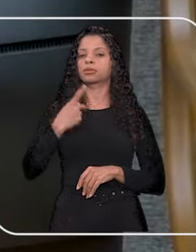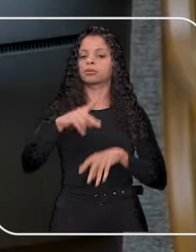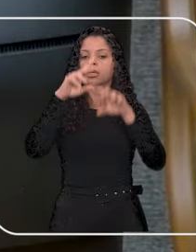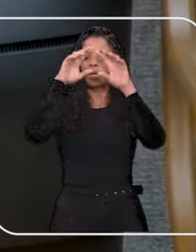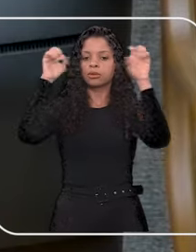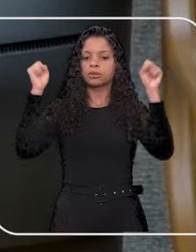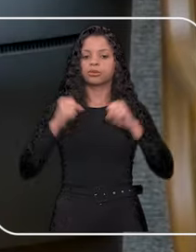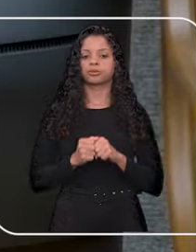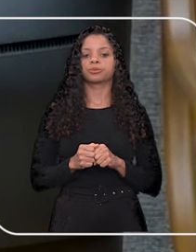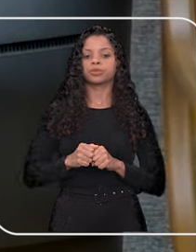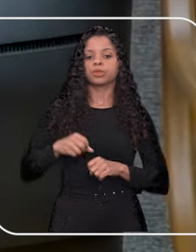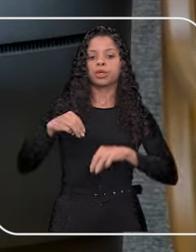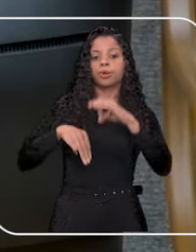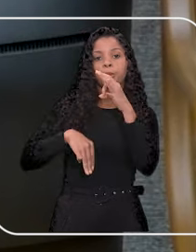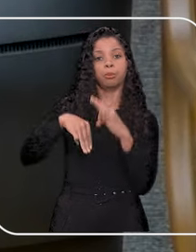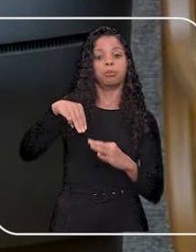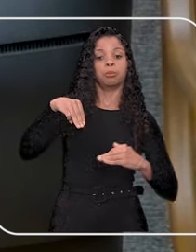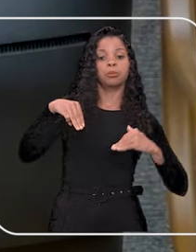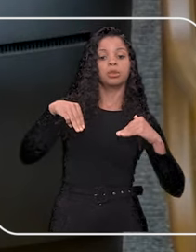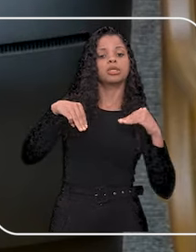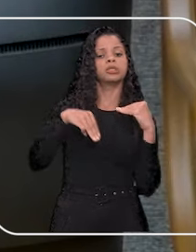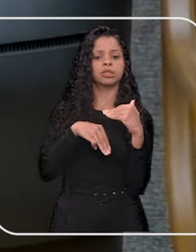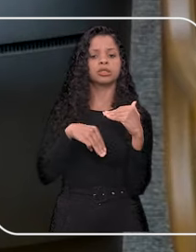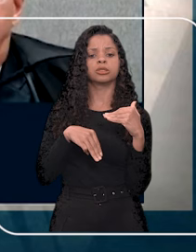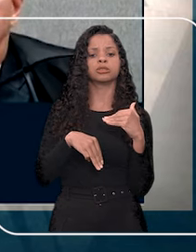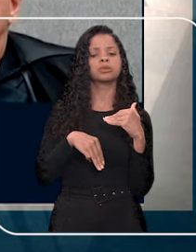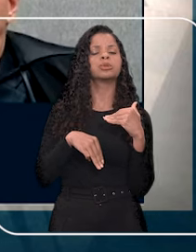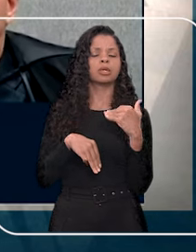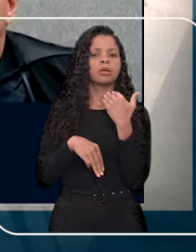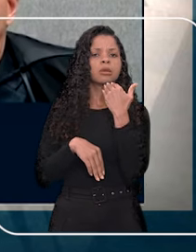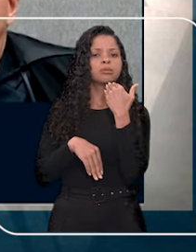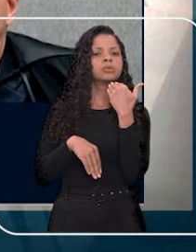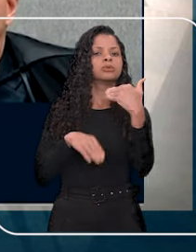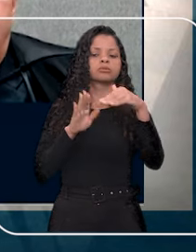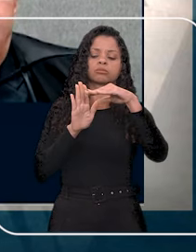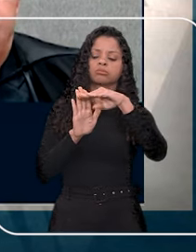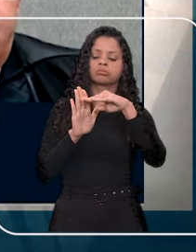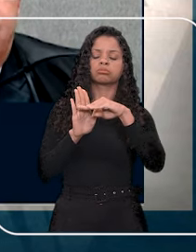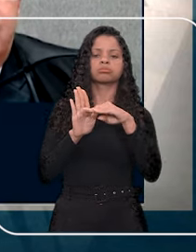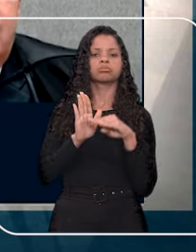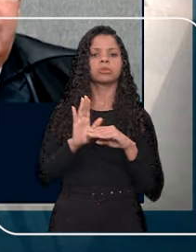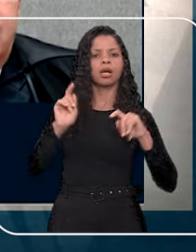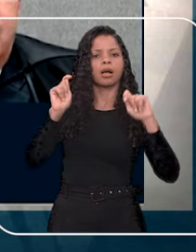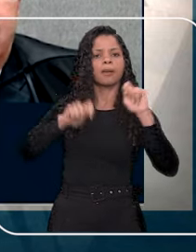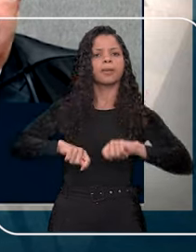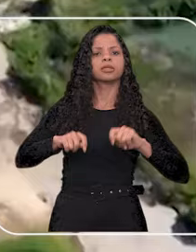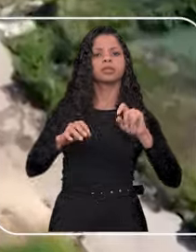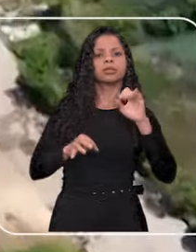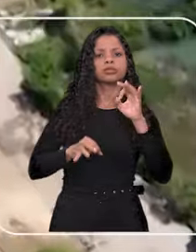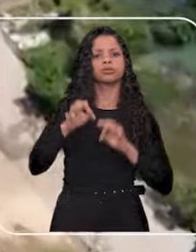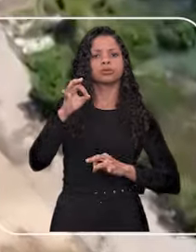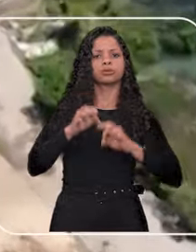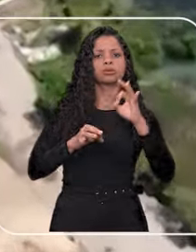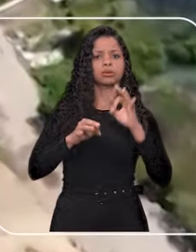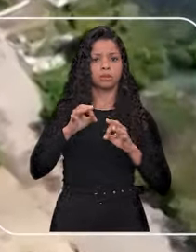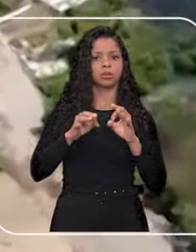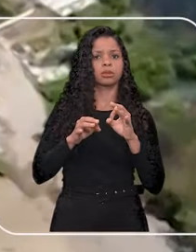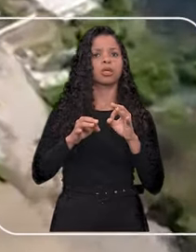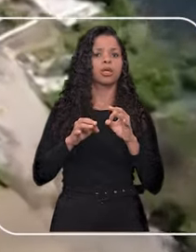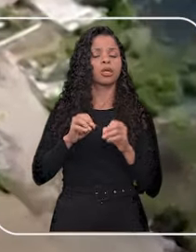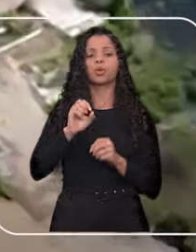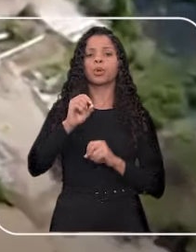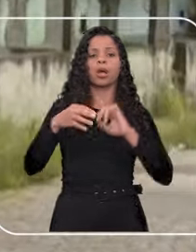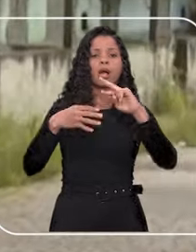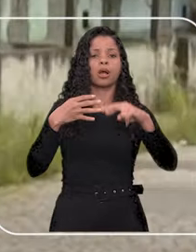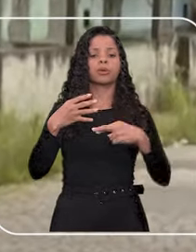ministro Faria que é integrante da primeira sessão suscitou questão de ordem a ao julgar um agravo em